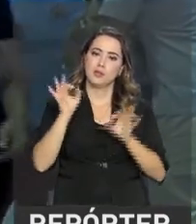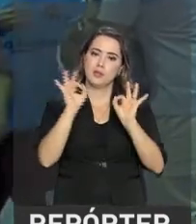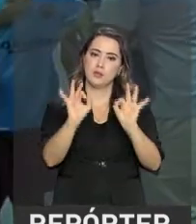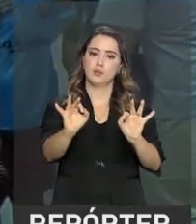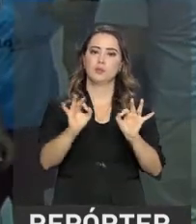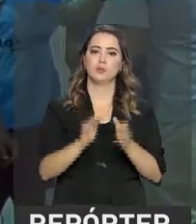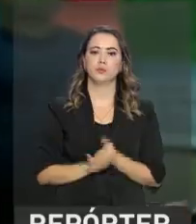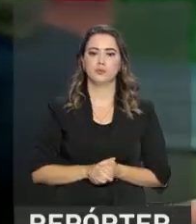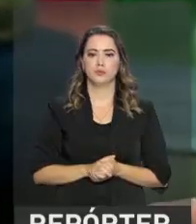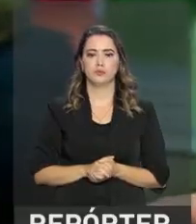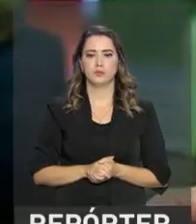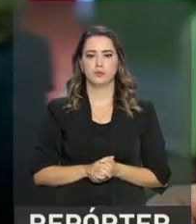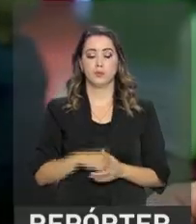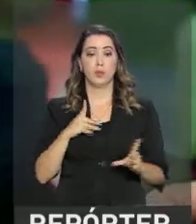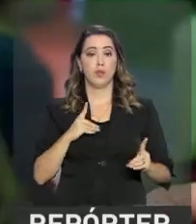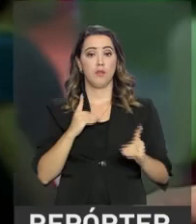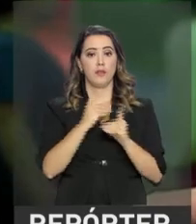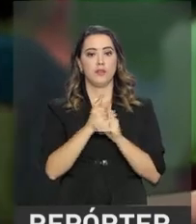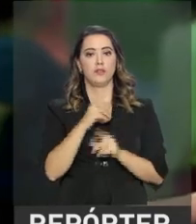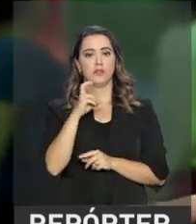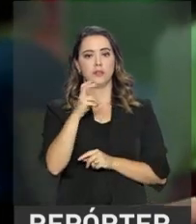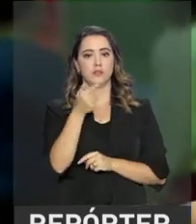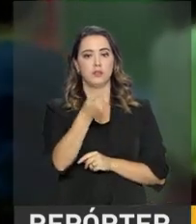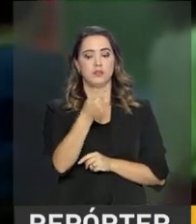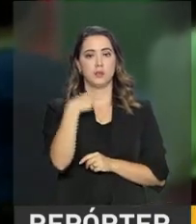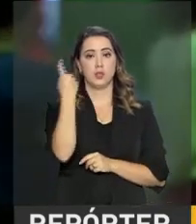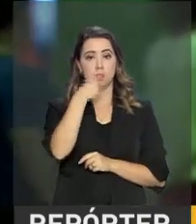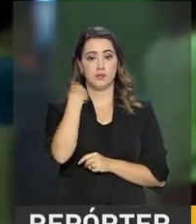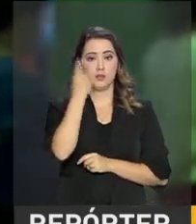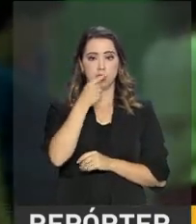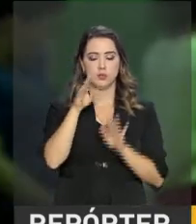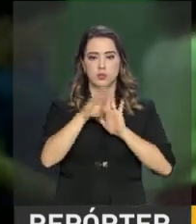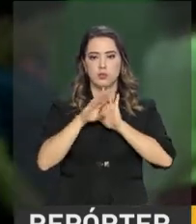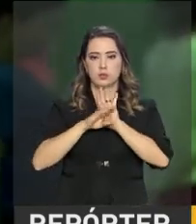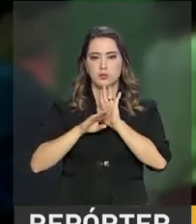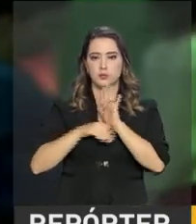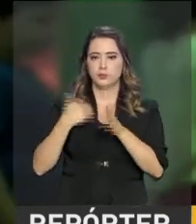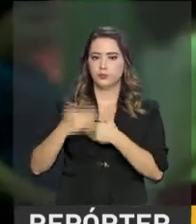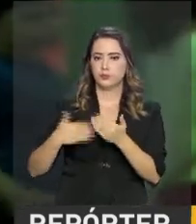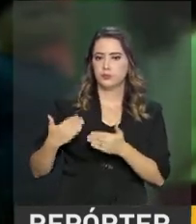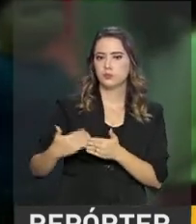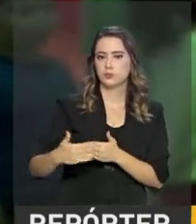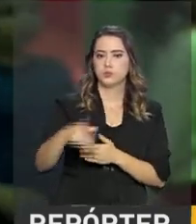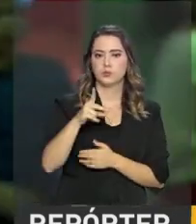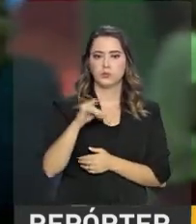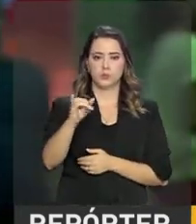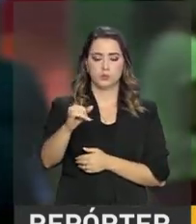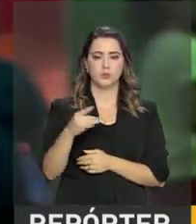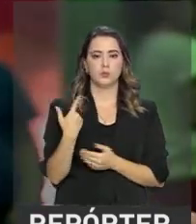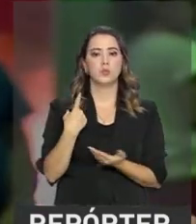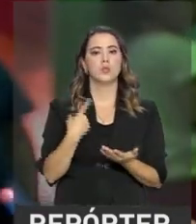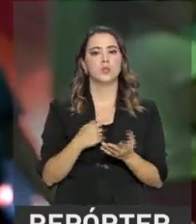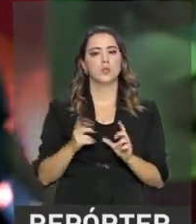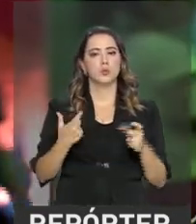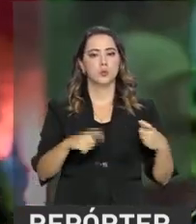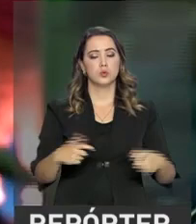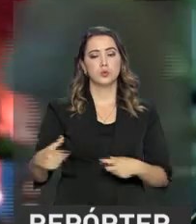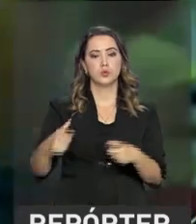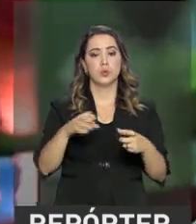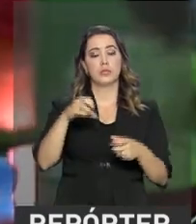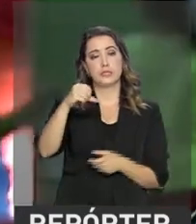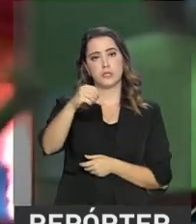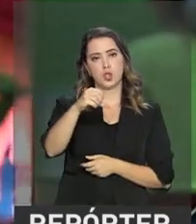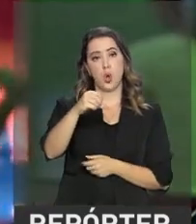forma racional vai encontrar 57 horas de programação ao longo de todos esses dias com instalações são